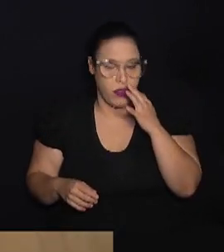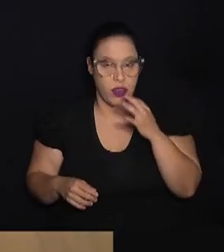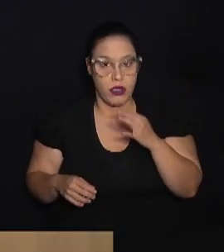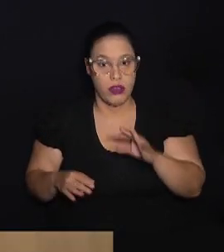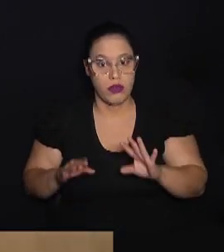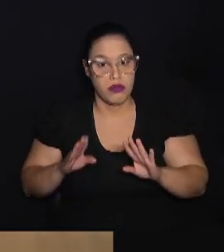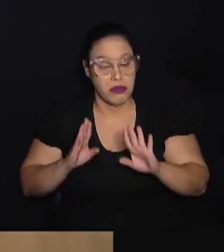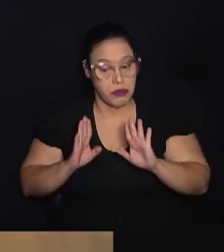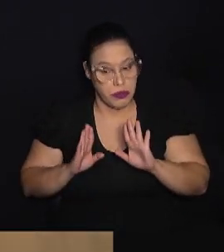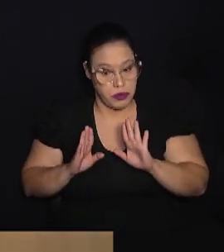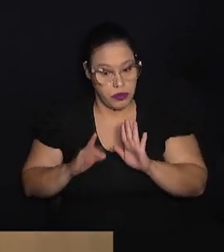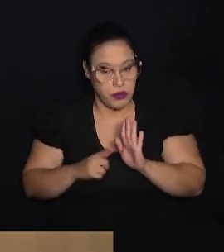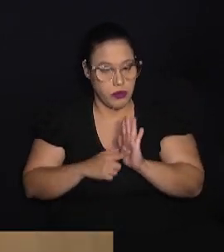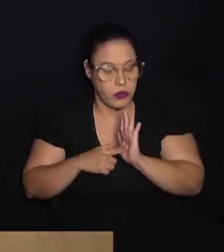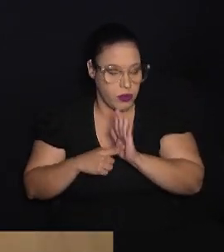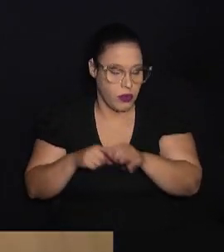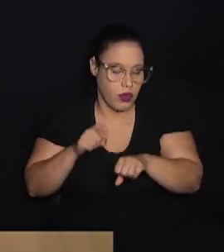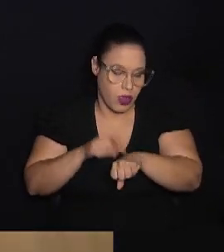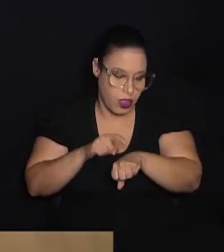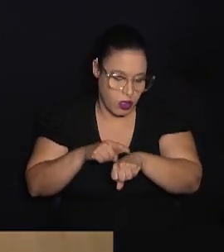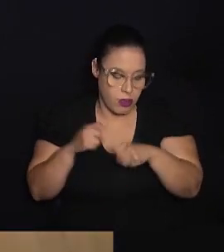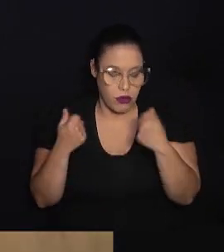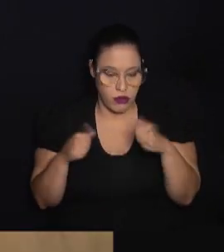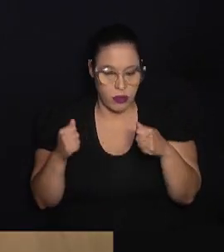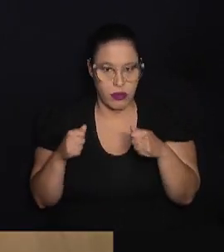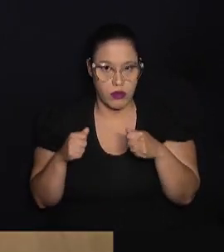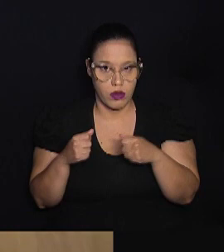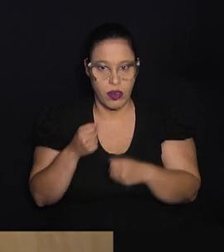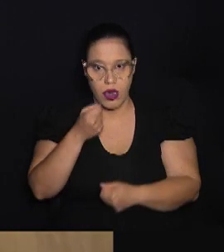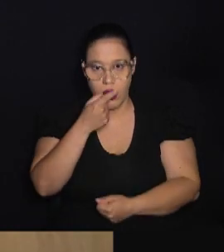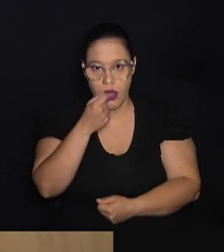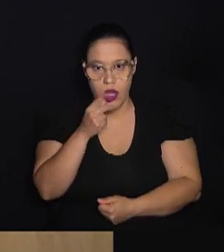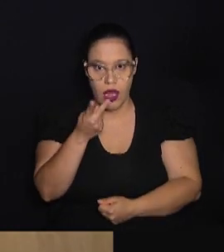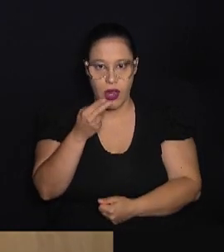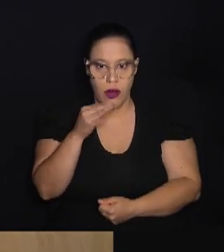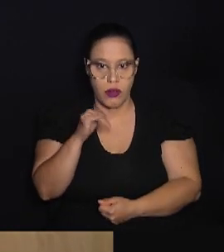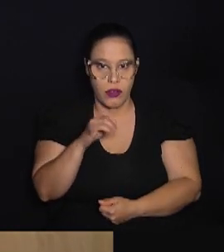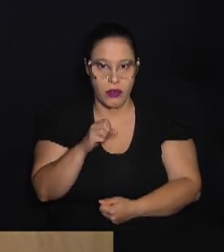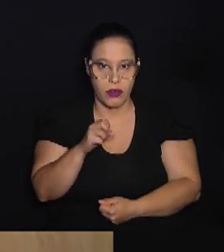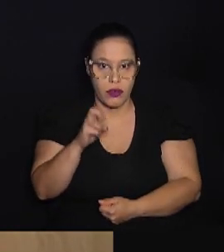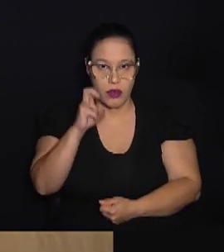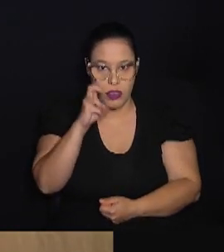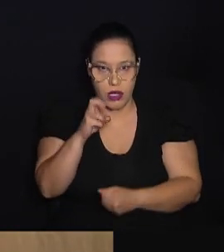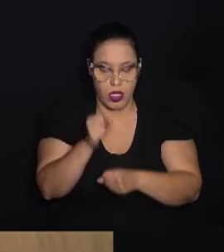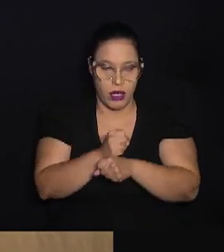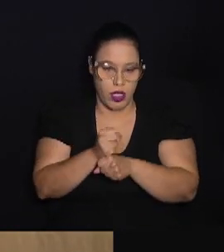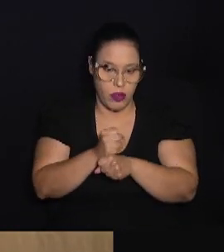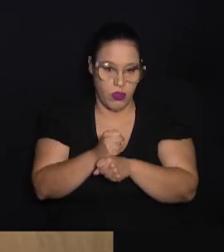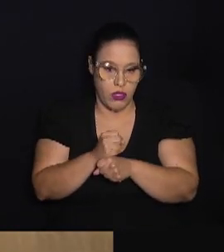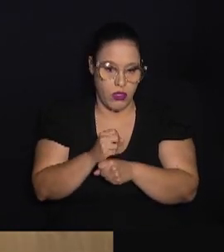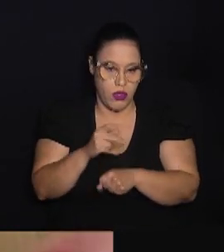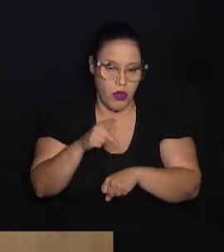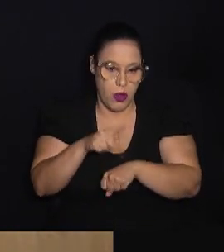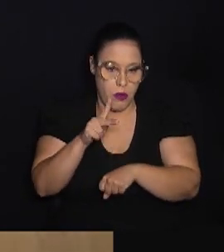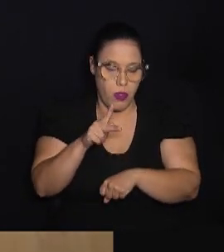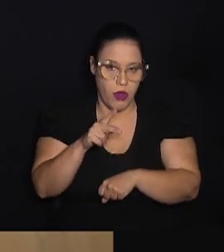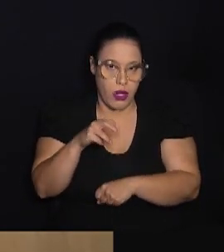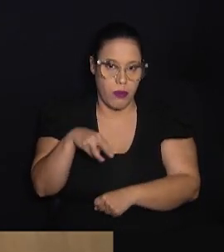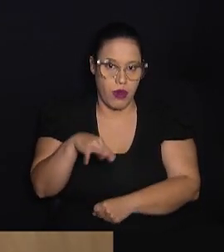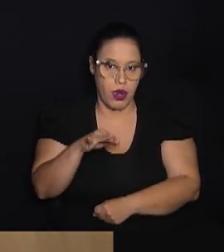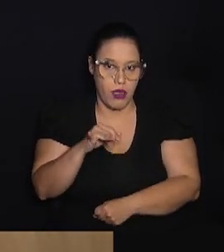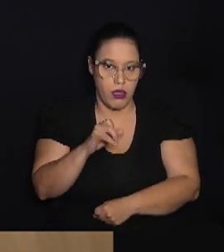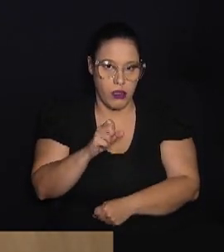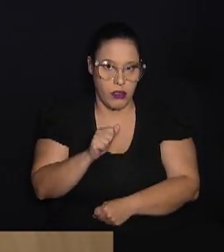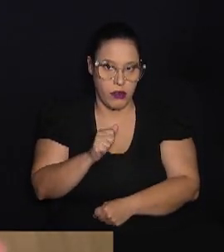monitorar também o tempo que ela vai precisar. Geralmente a reposição hormonal é indicada nos 5 anos pós-menopausa. A gente vê hoje mulheres usando